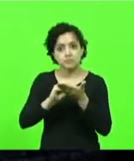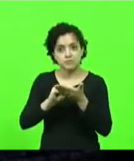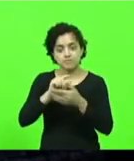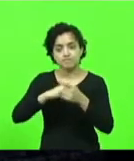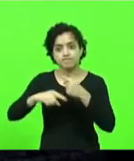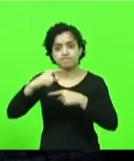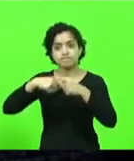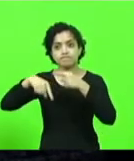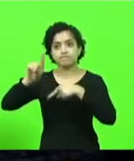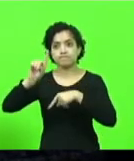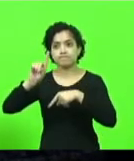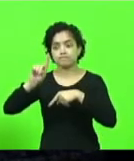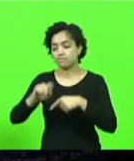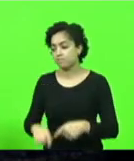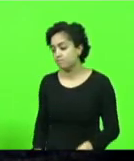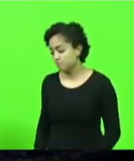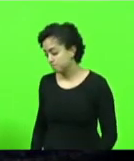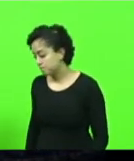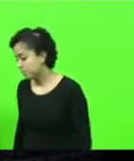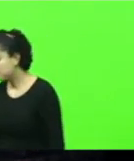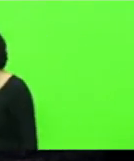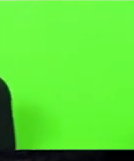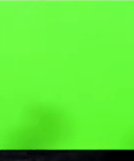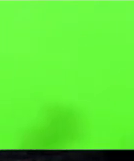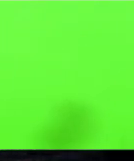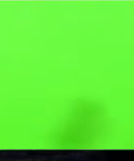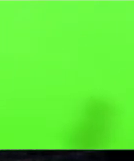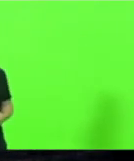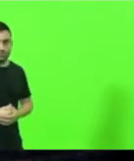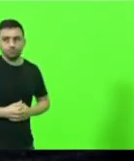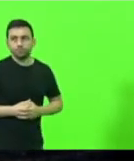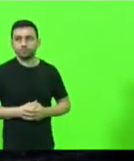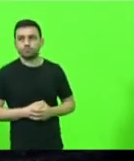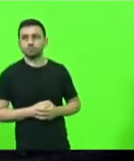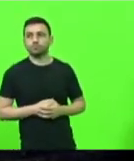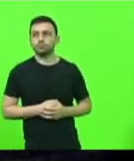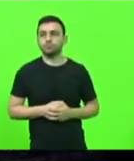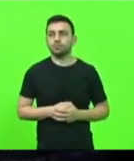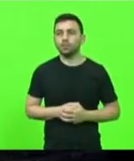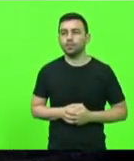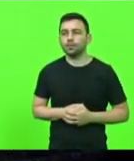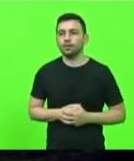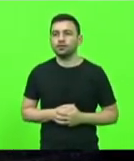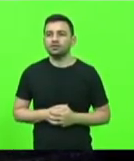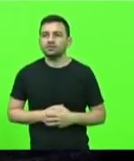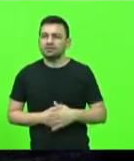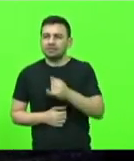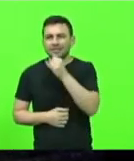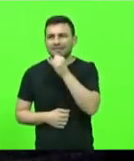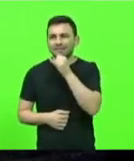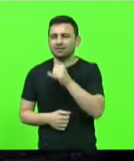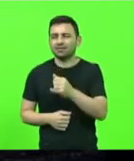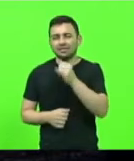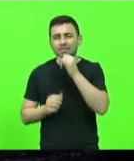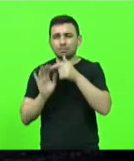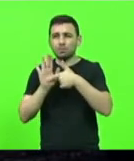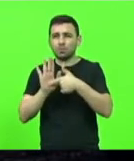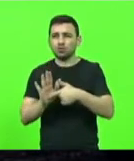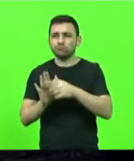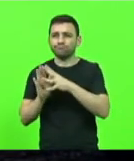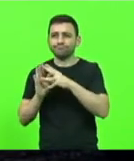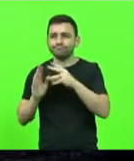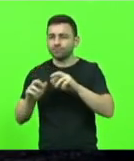transformam ao contrário de uma lição filtrada pela razão os exemplos se infiltram no